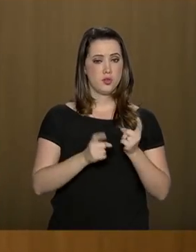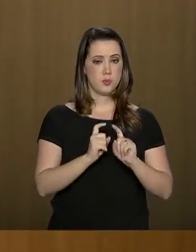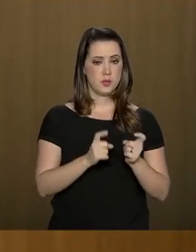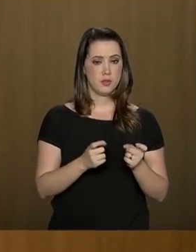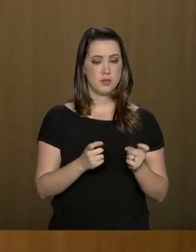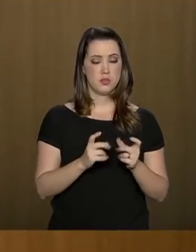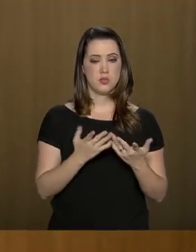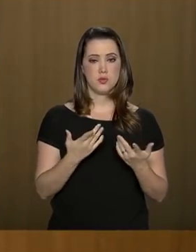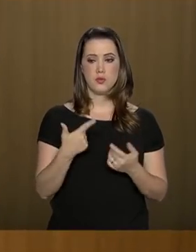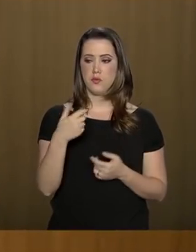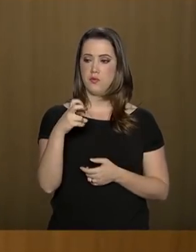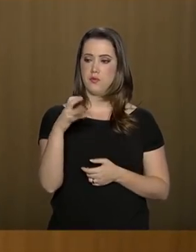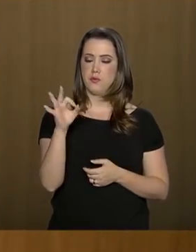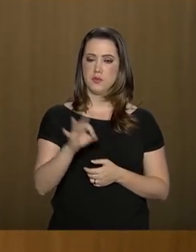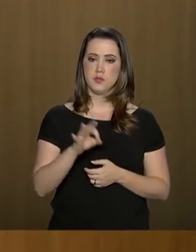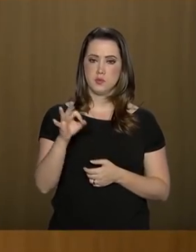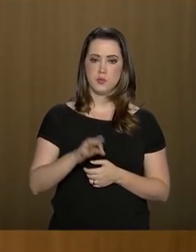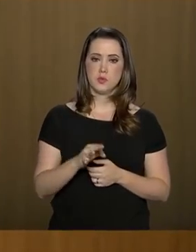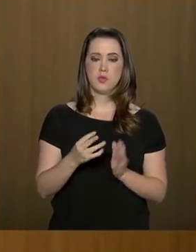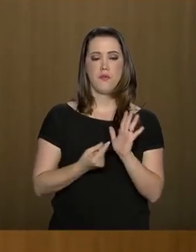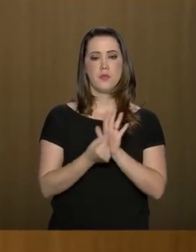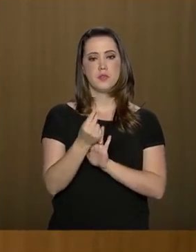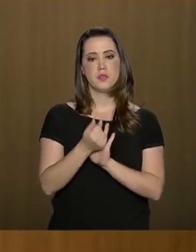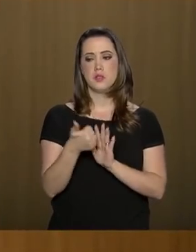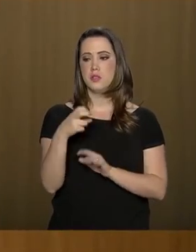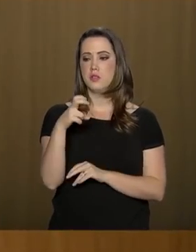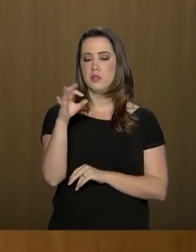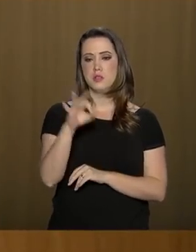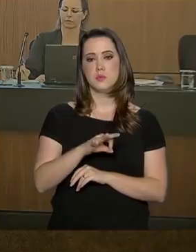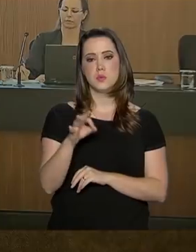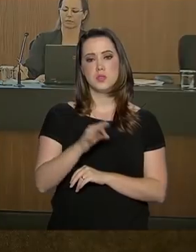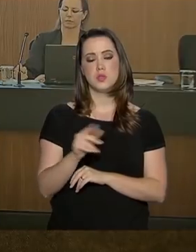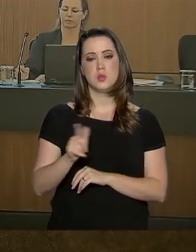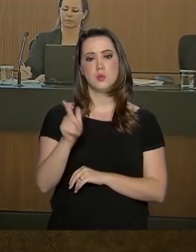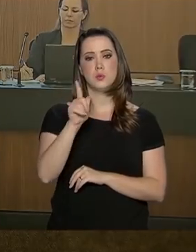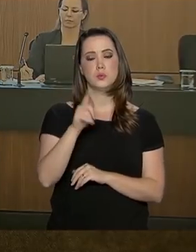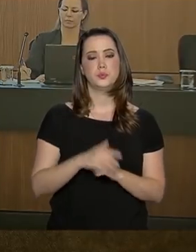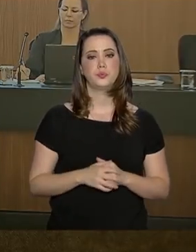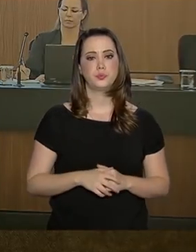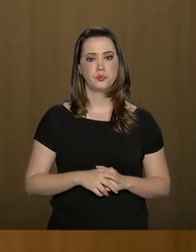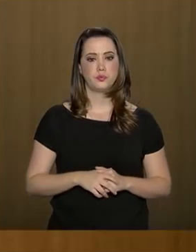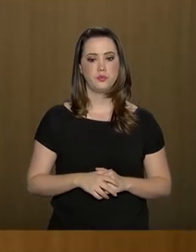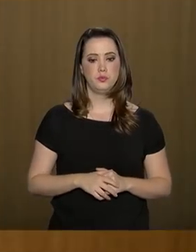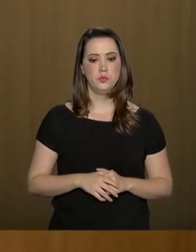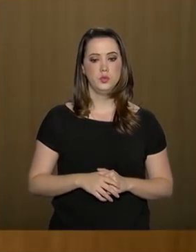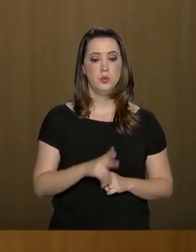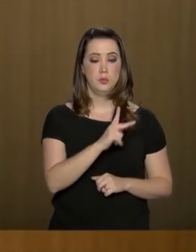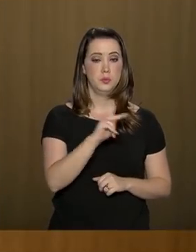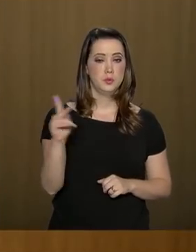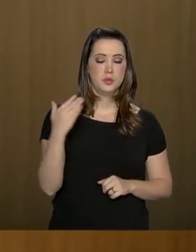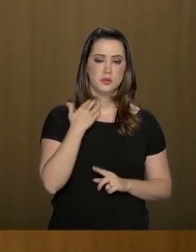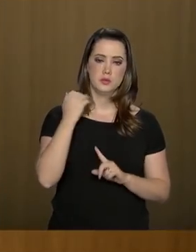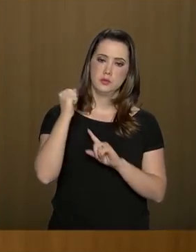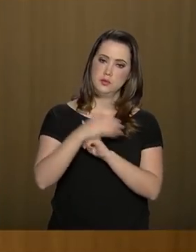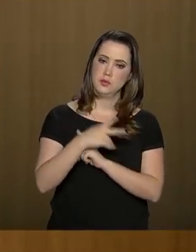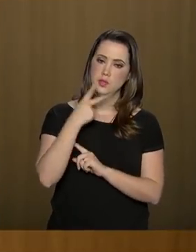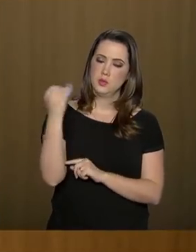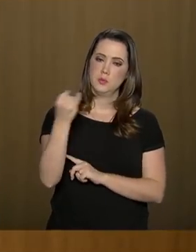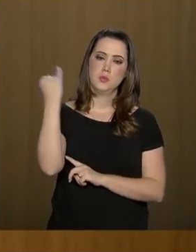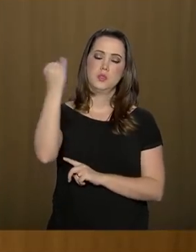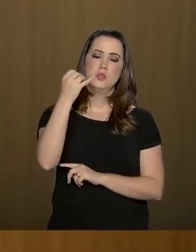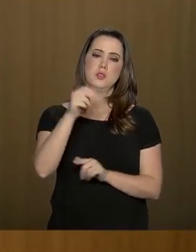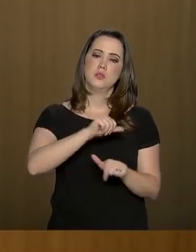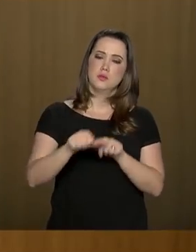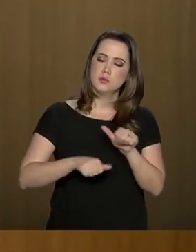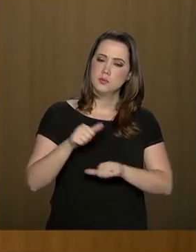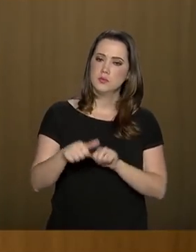operacional, 25% é custo financeiro e 15% é lucro. O presidente do Banco Central destacou a importância de reformas como